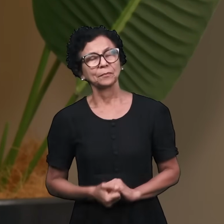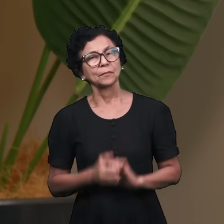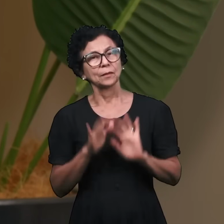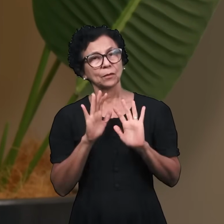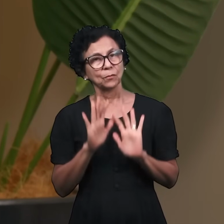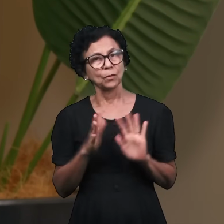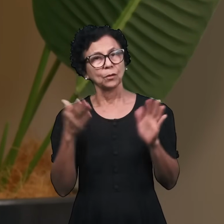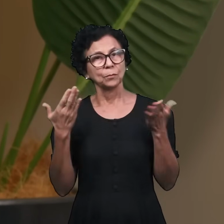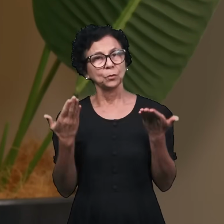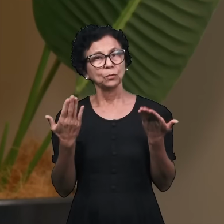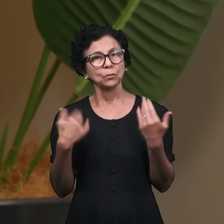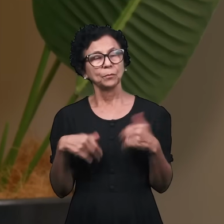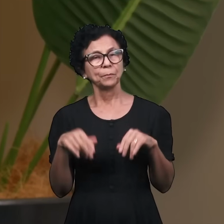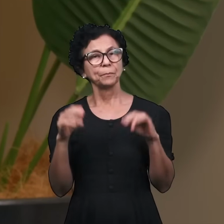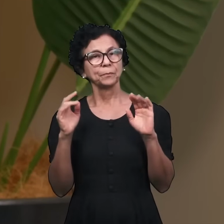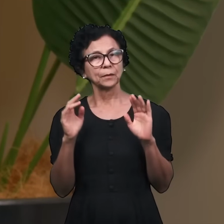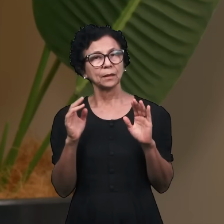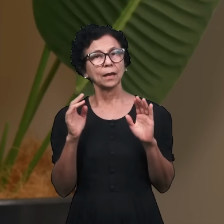este lado